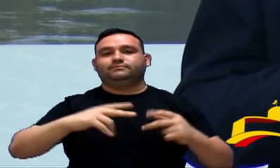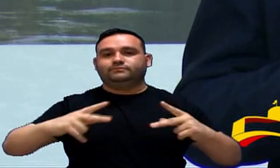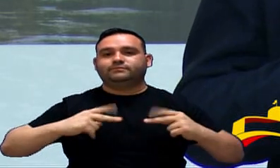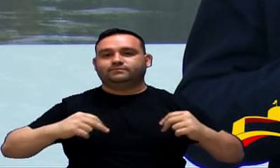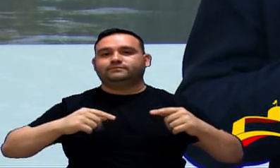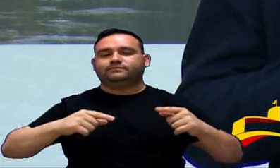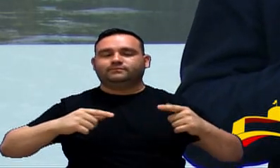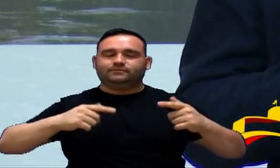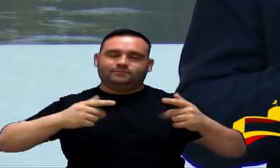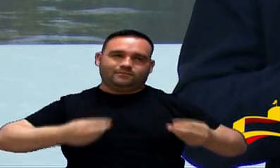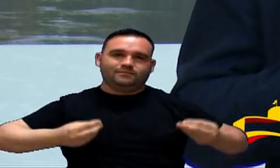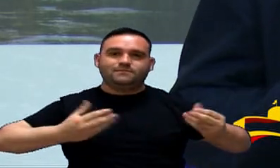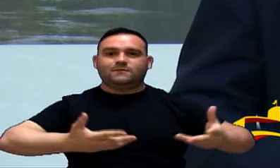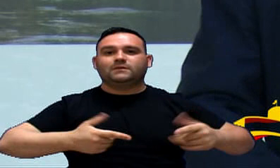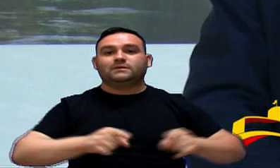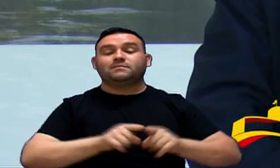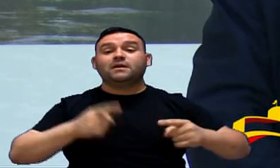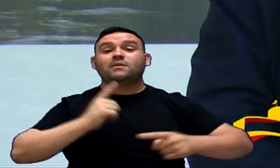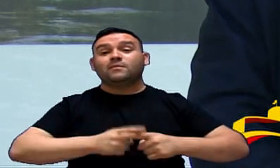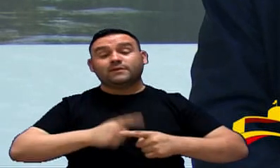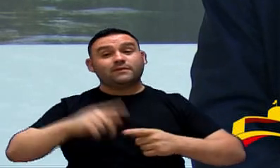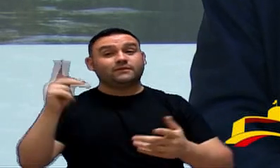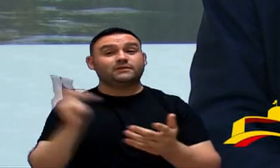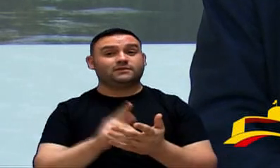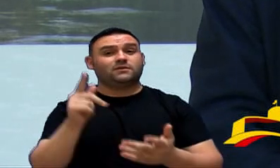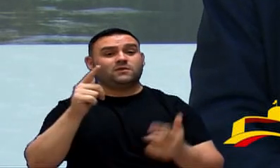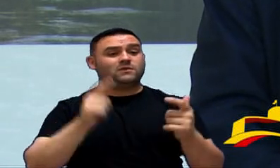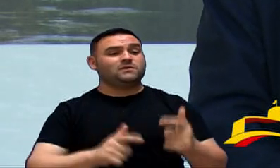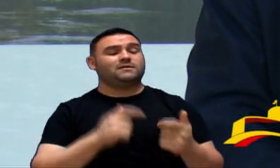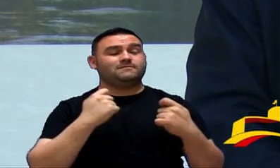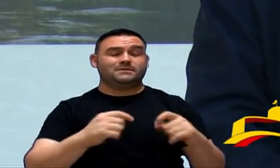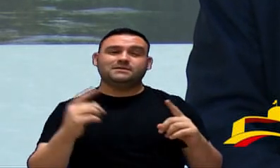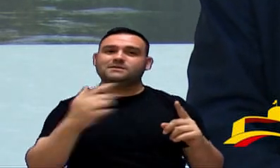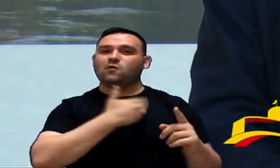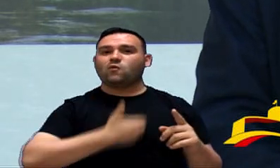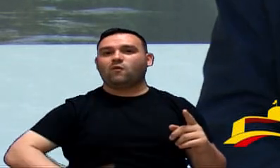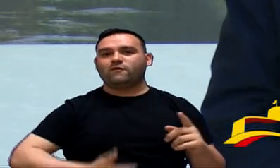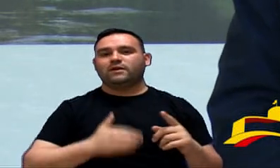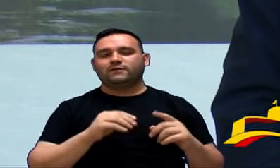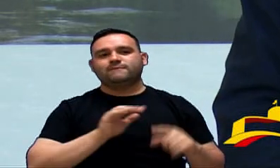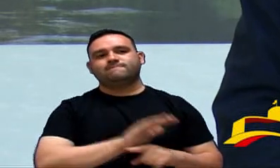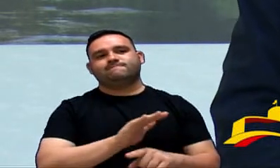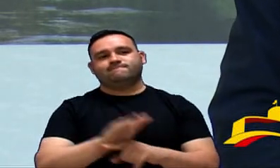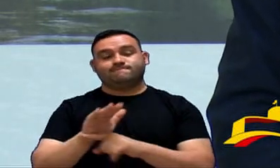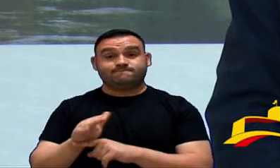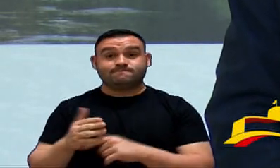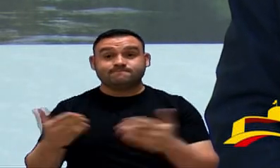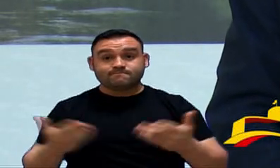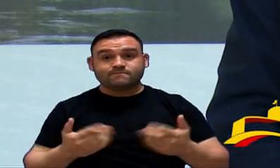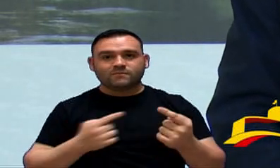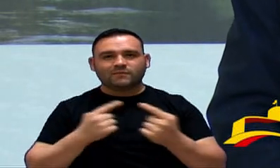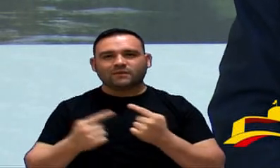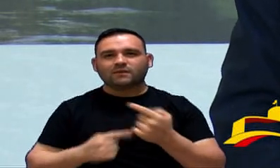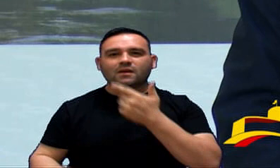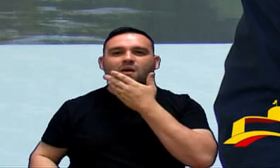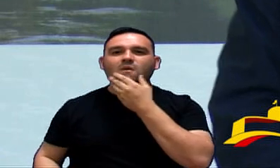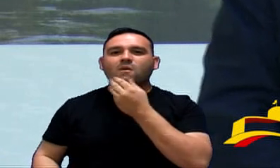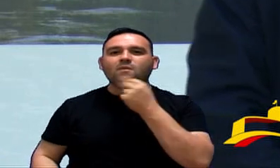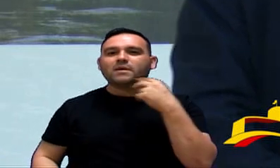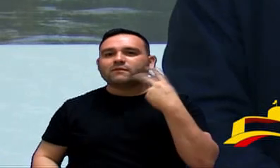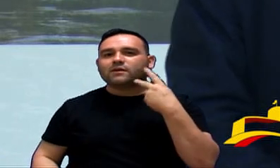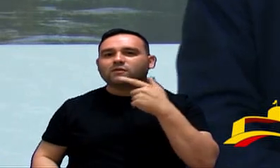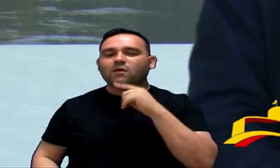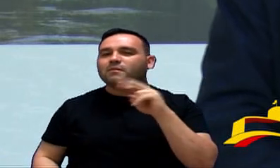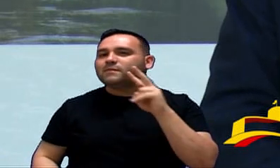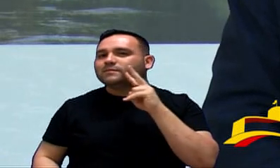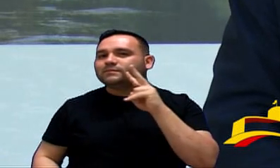também, porque realmente é uma região que tem que ser atendida pelo poder público. Eu queria falar com o vereador, aproveitar o